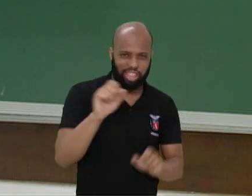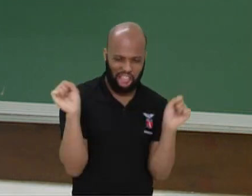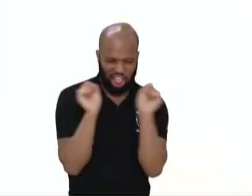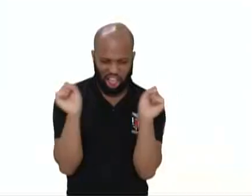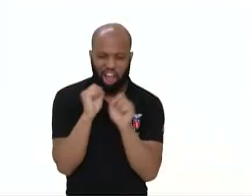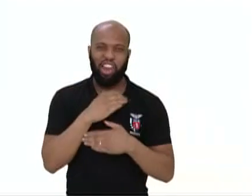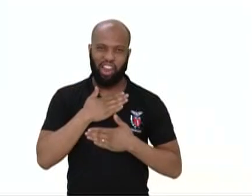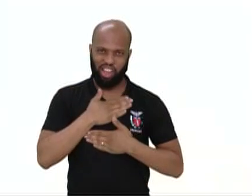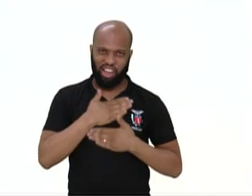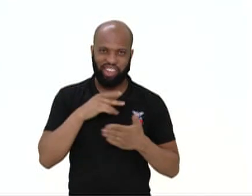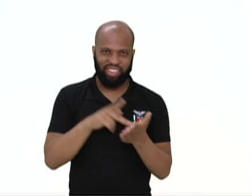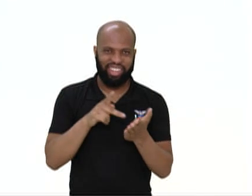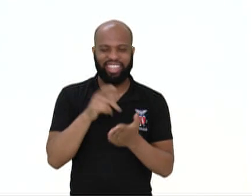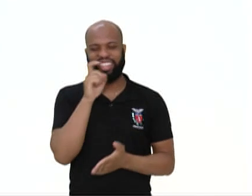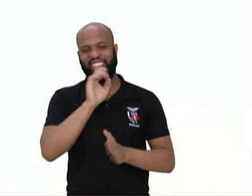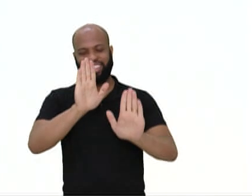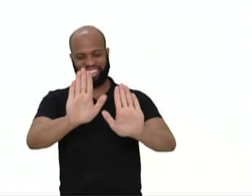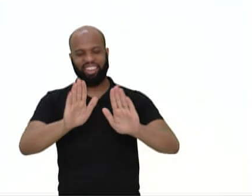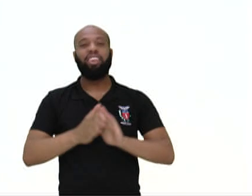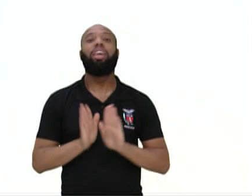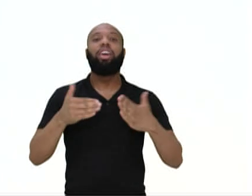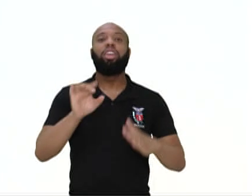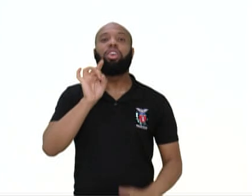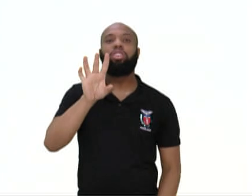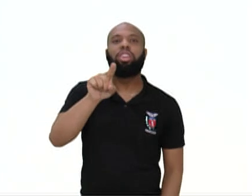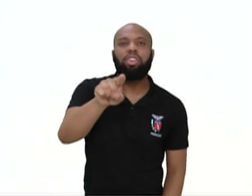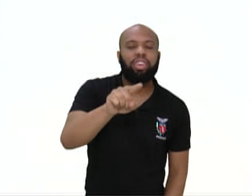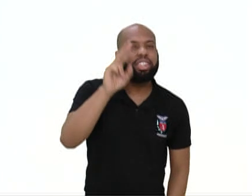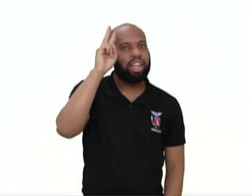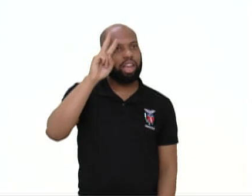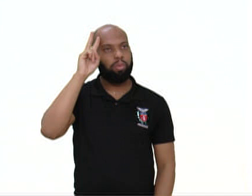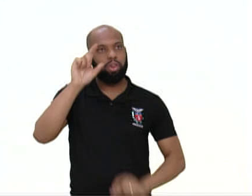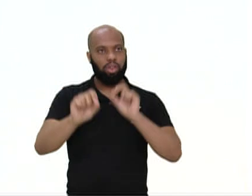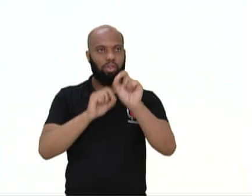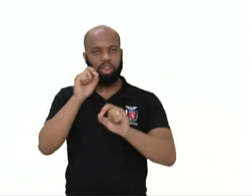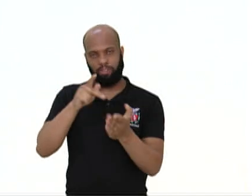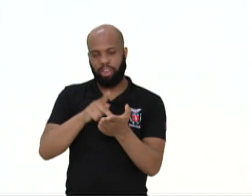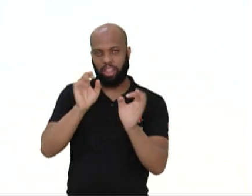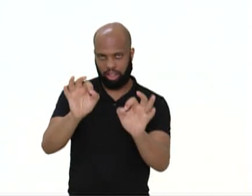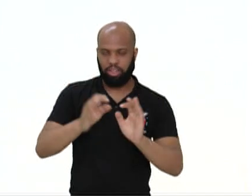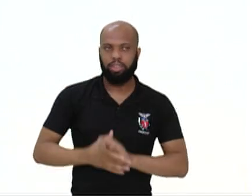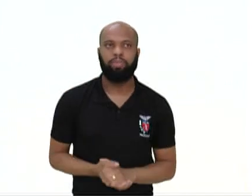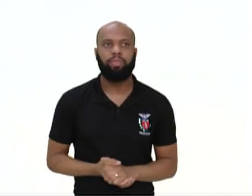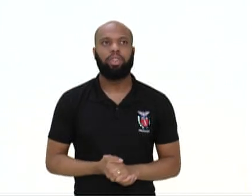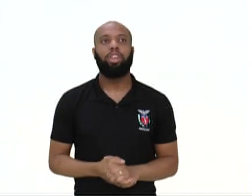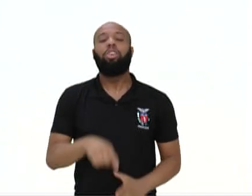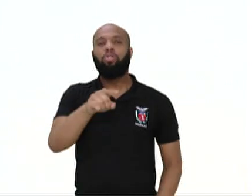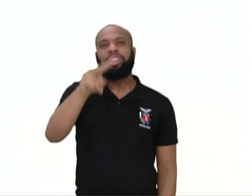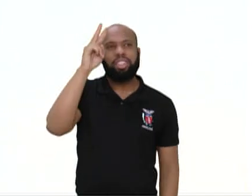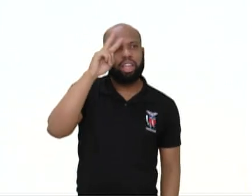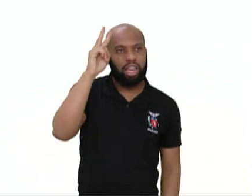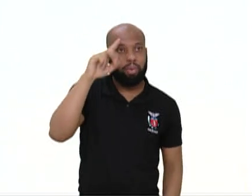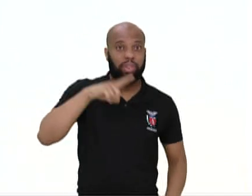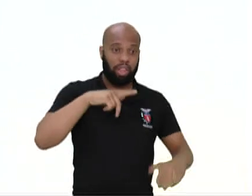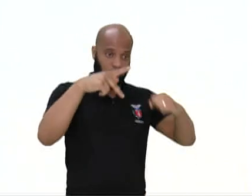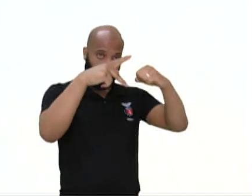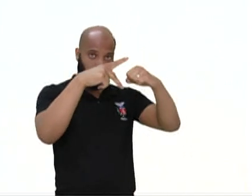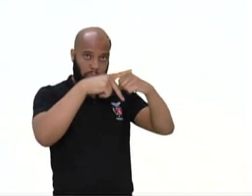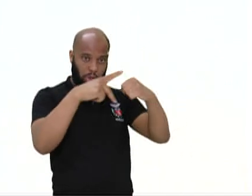né? Mentira. Enfim, é só para vocês se recordarem um pouquinho mesmo. Vocês lembram dos